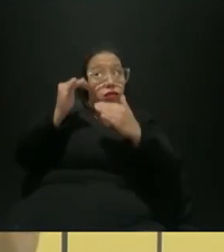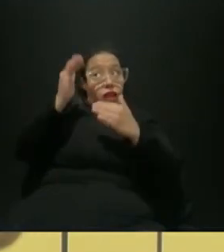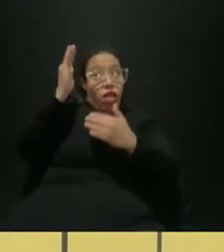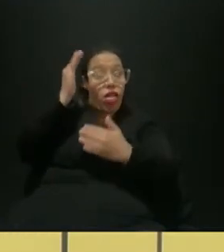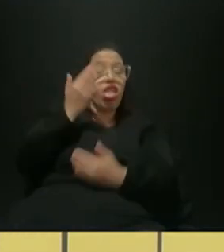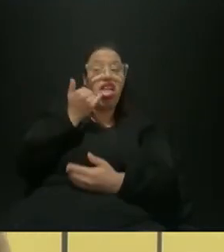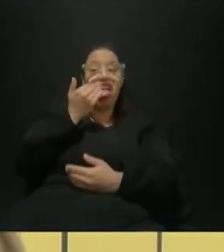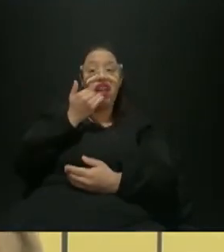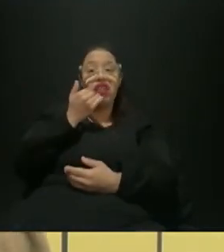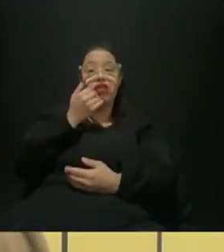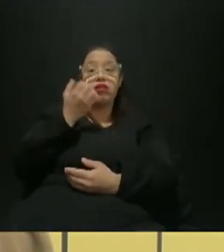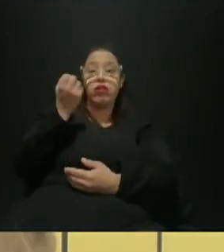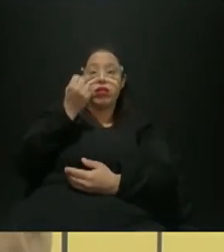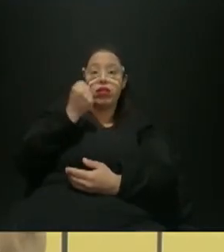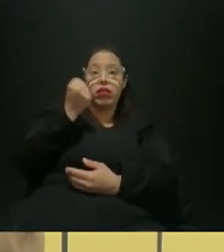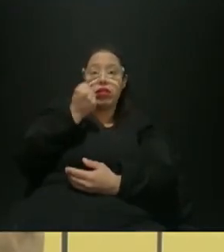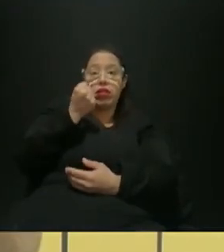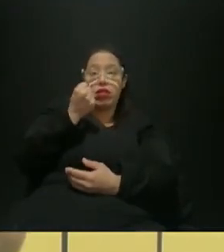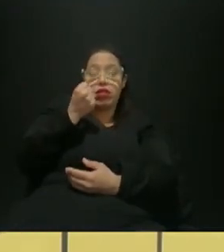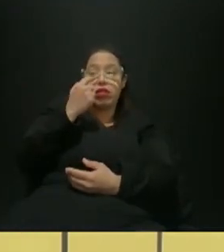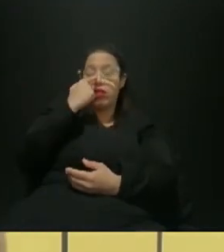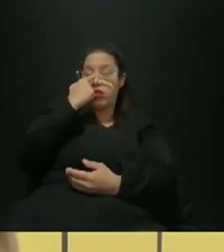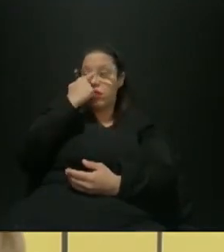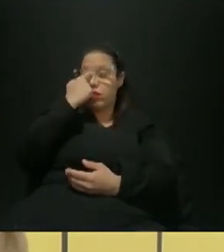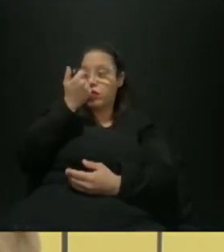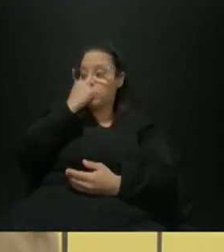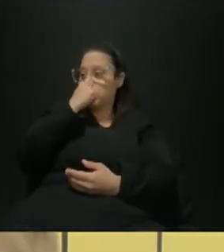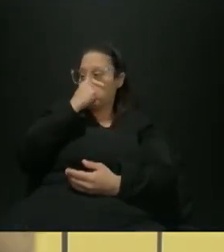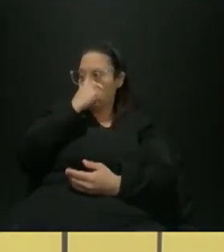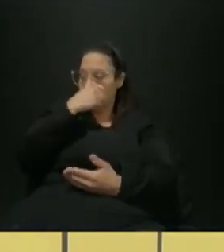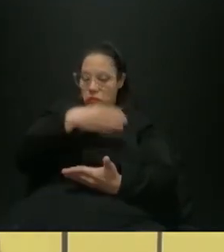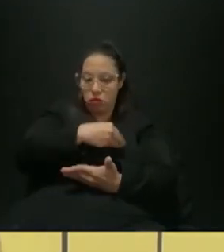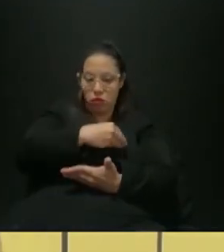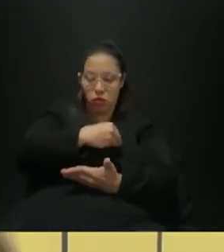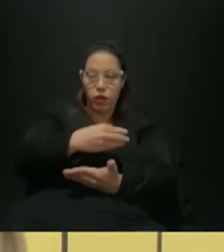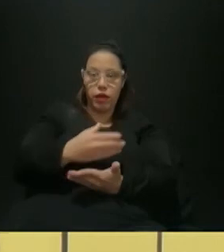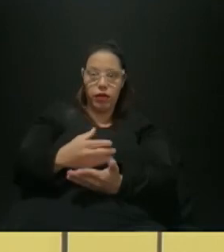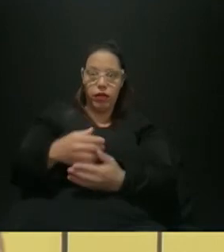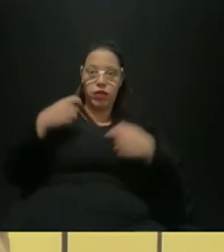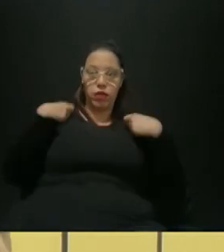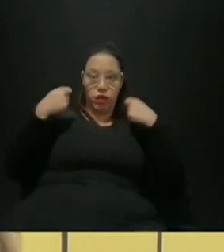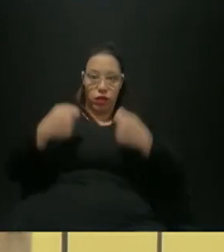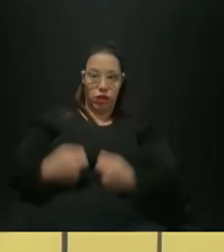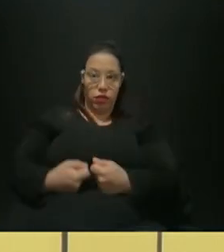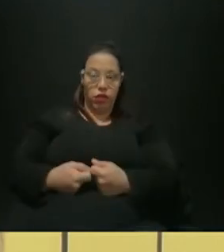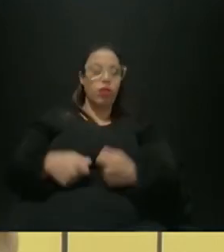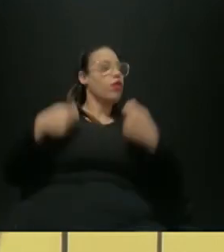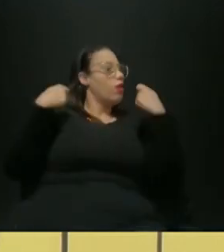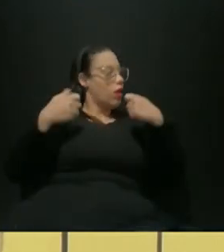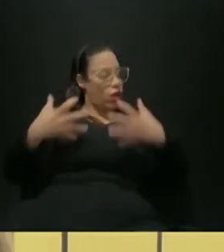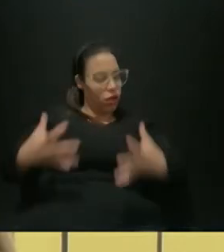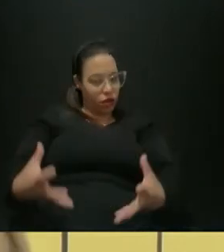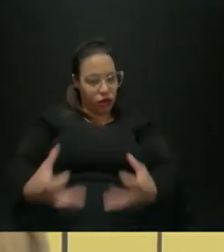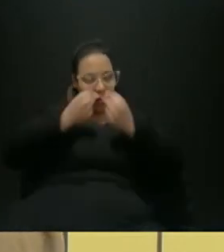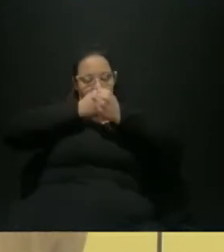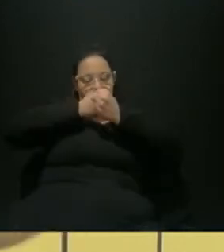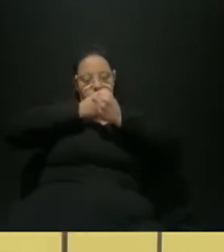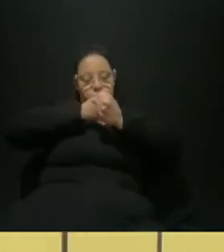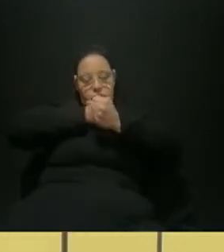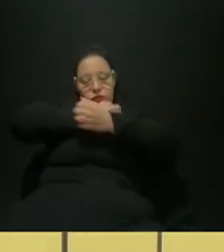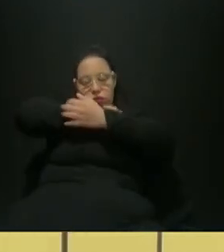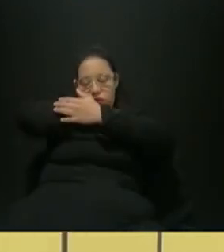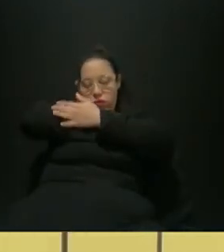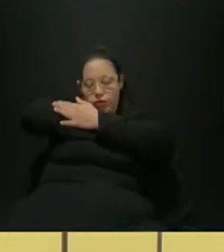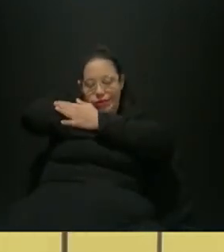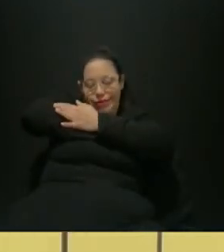dar mamadeira se a mãe não pode amamentar, dar roupa. Você precisa acalentar, você precisa pegar no colo, você precisa beijar, você precisa abraçar. E não